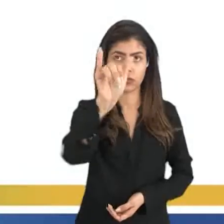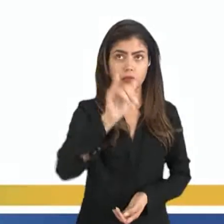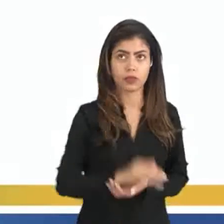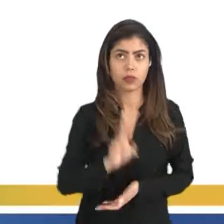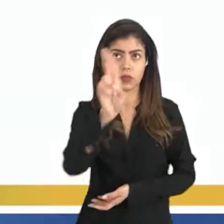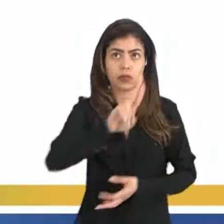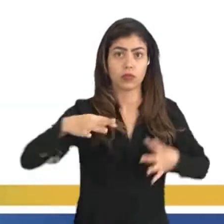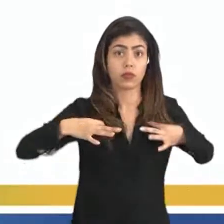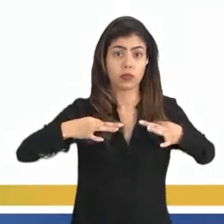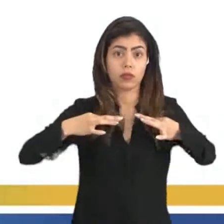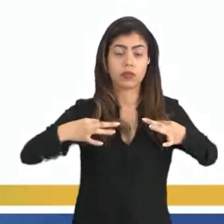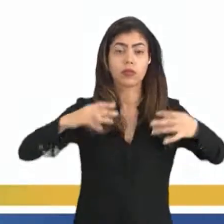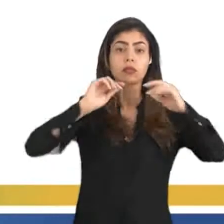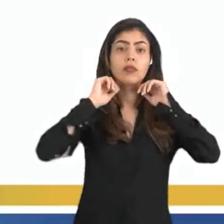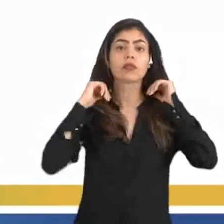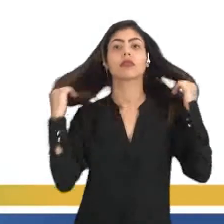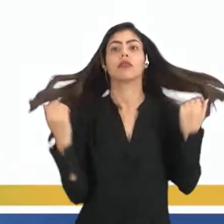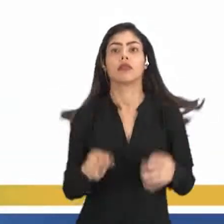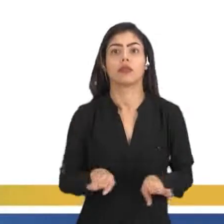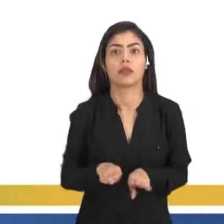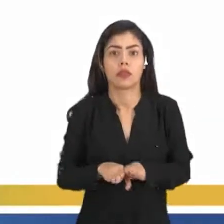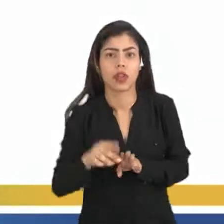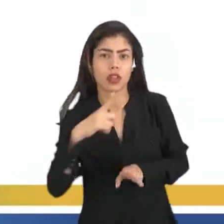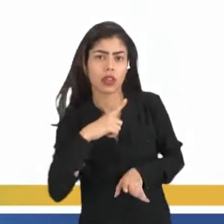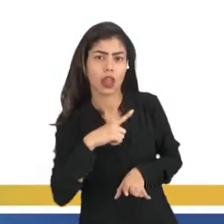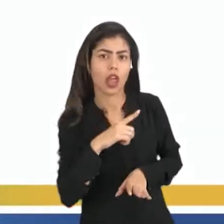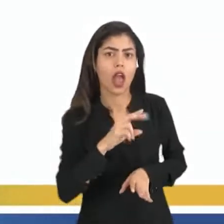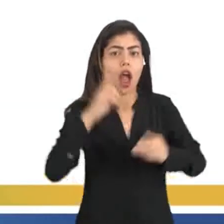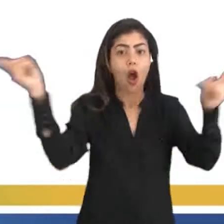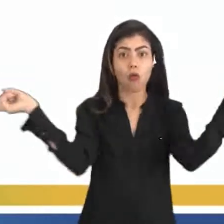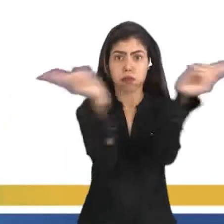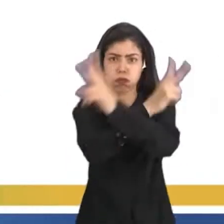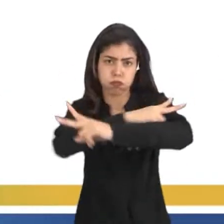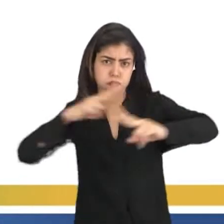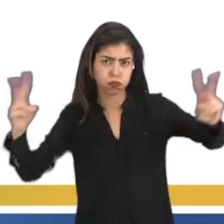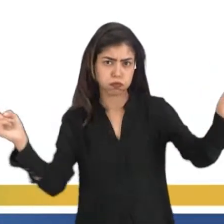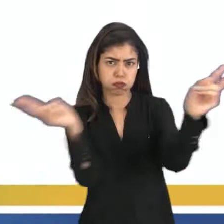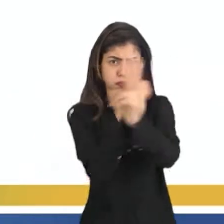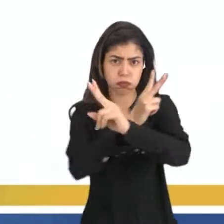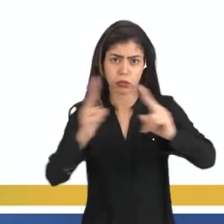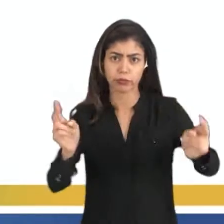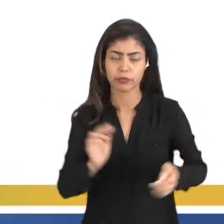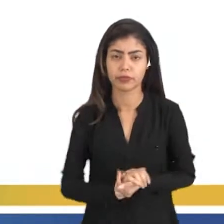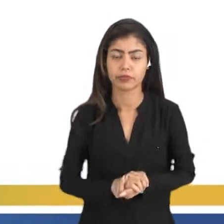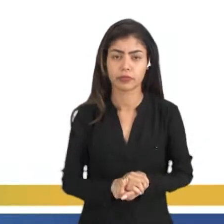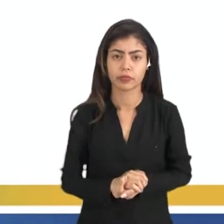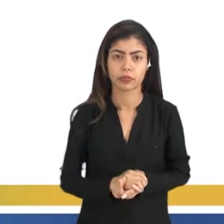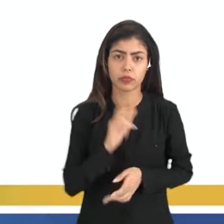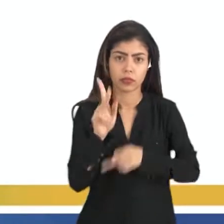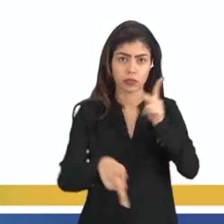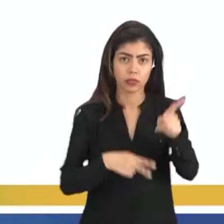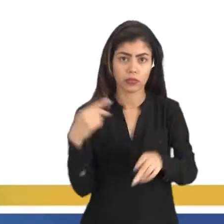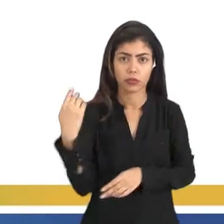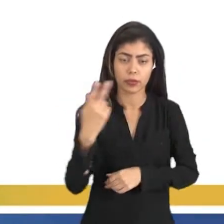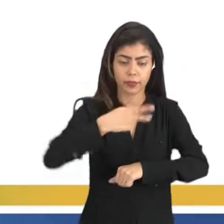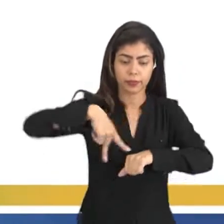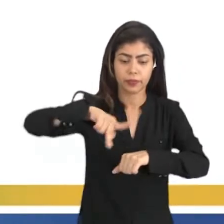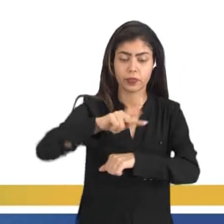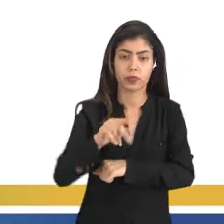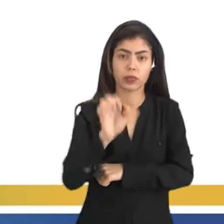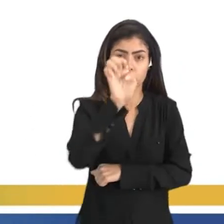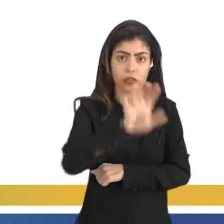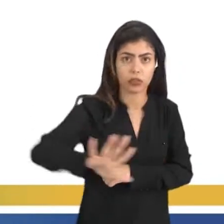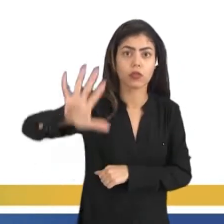especial que segura melhor os efeitos causados ao vento, né? Pelo vento. Muito popular em países da